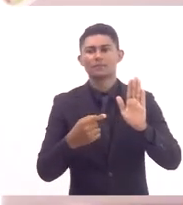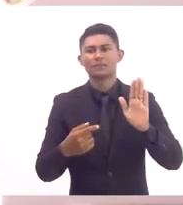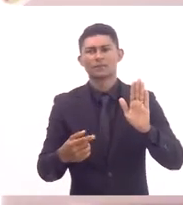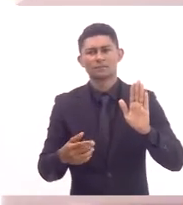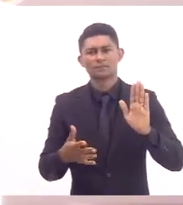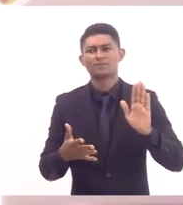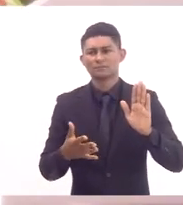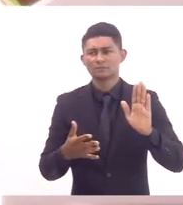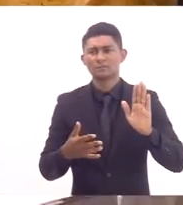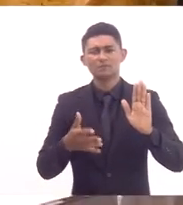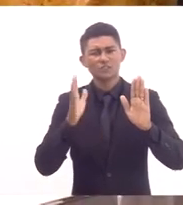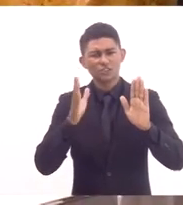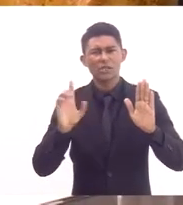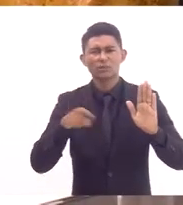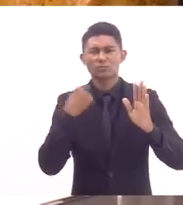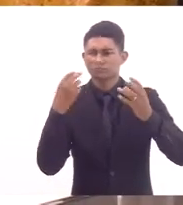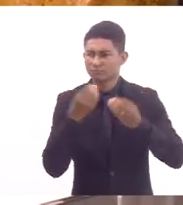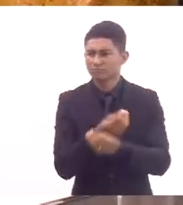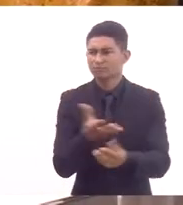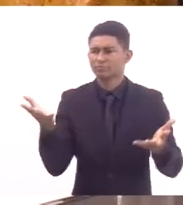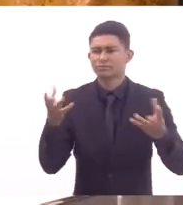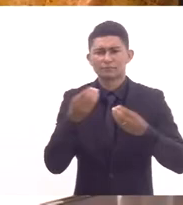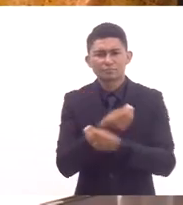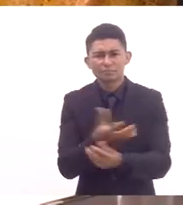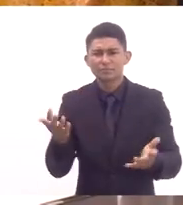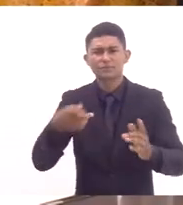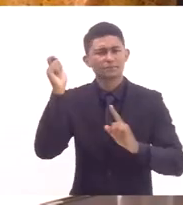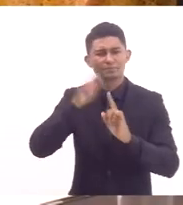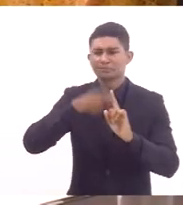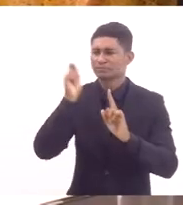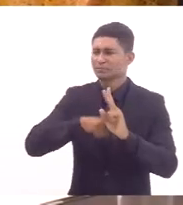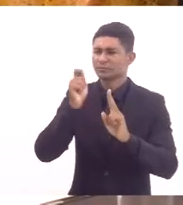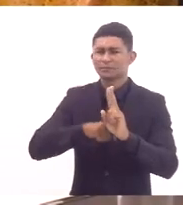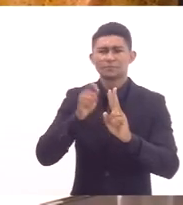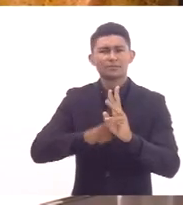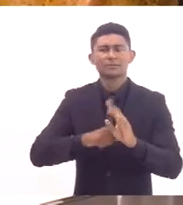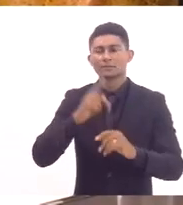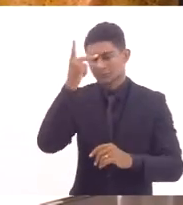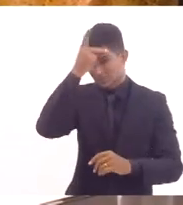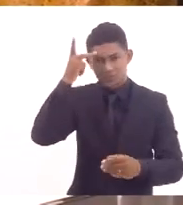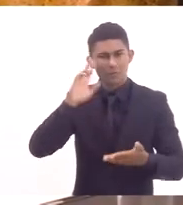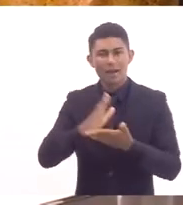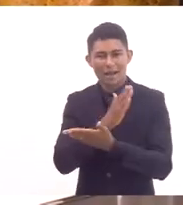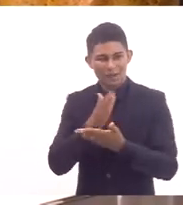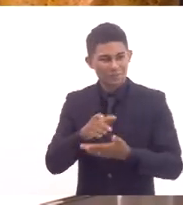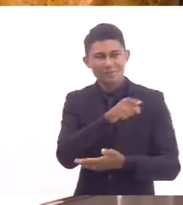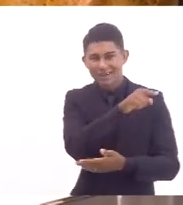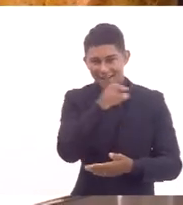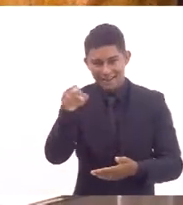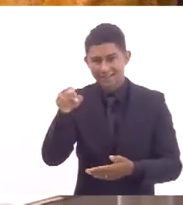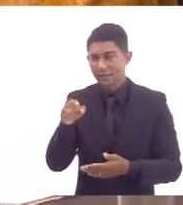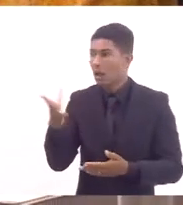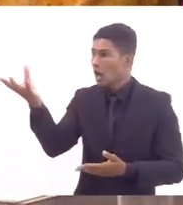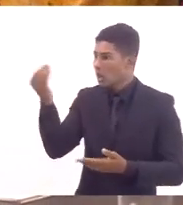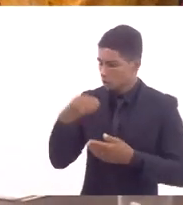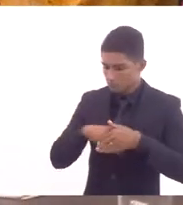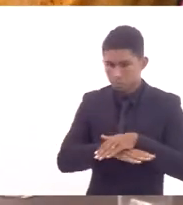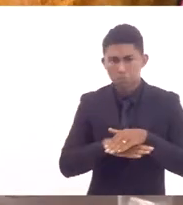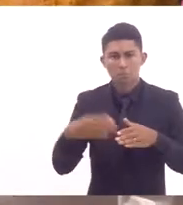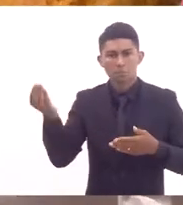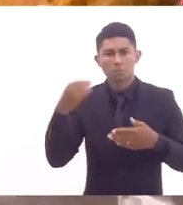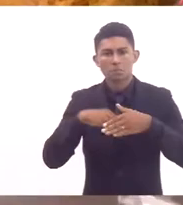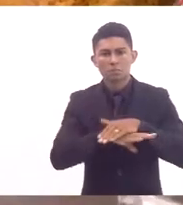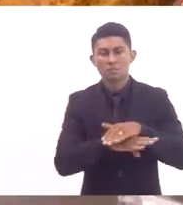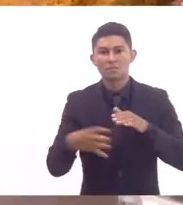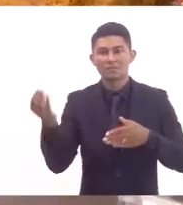número 20 21 então a gente faz isso há muito tempo tem gente que coleciona as cartelas muito antigas tem umas que estão cotadas